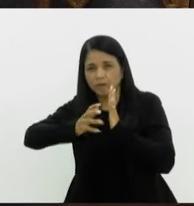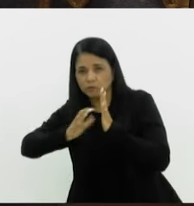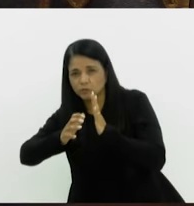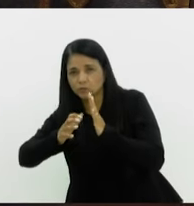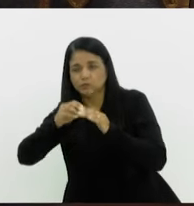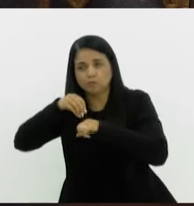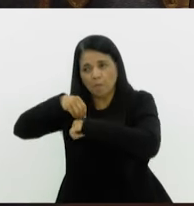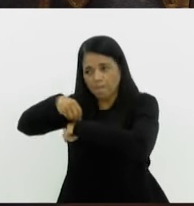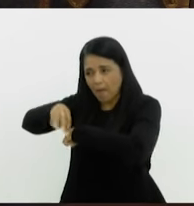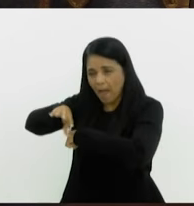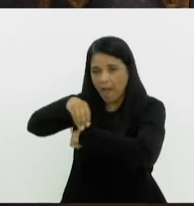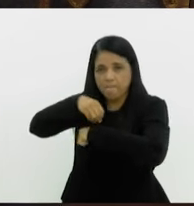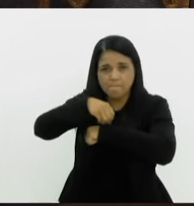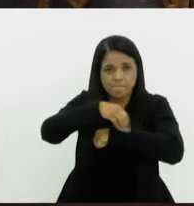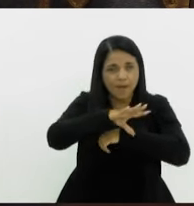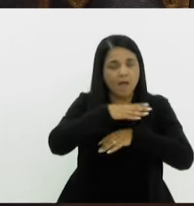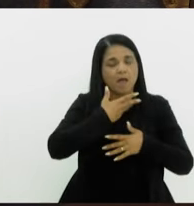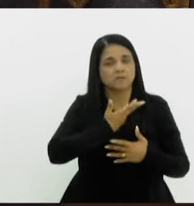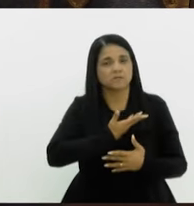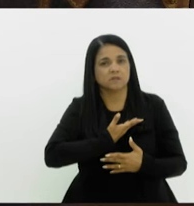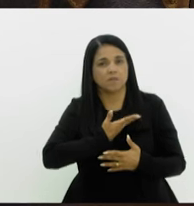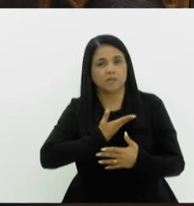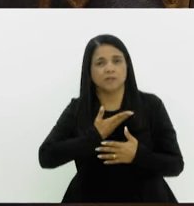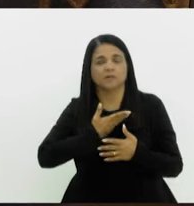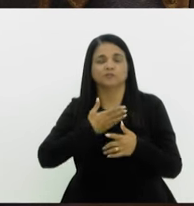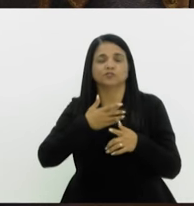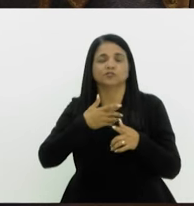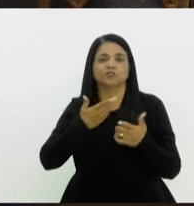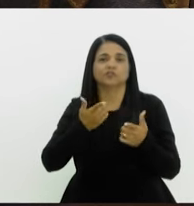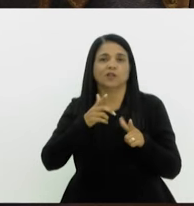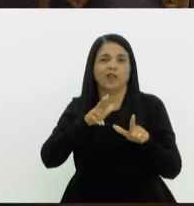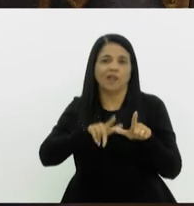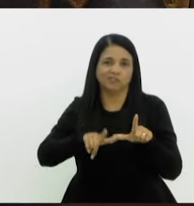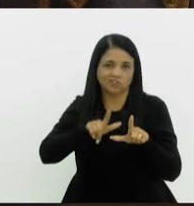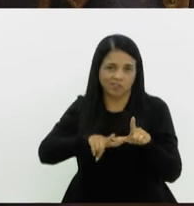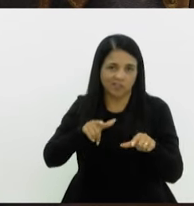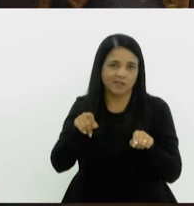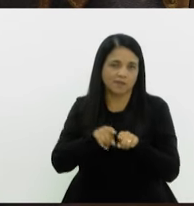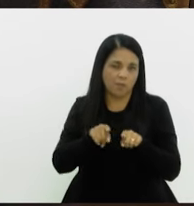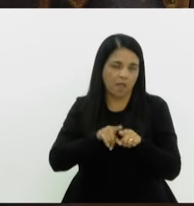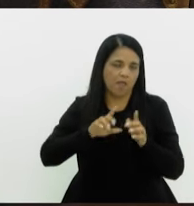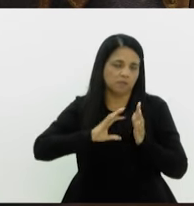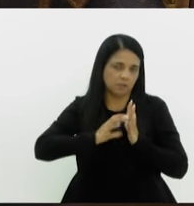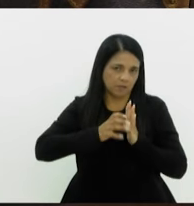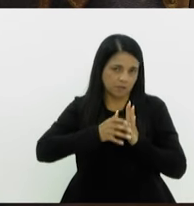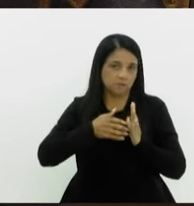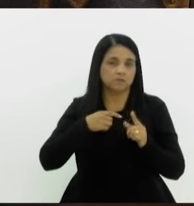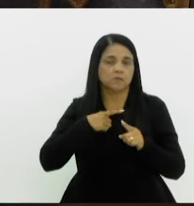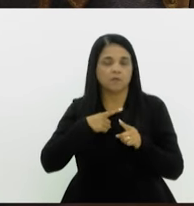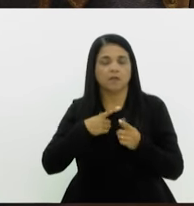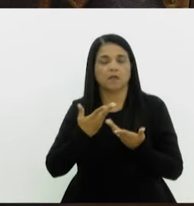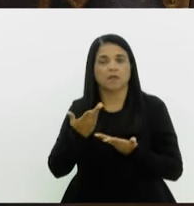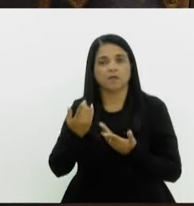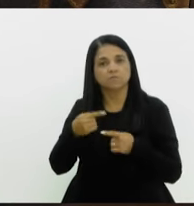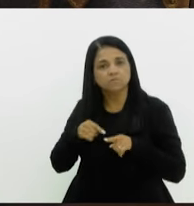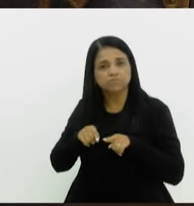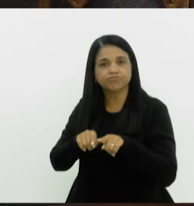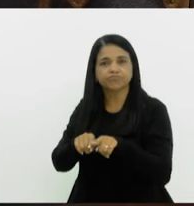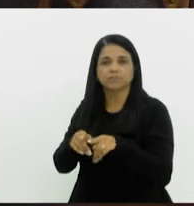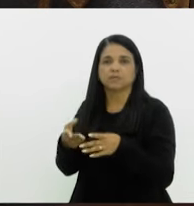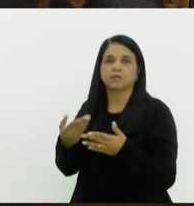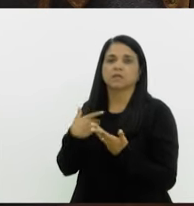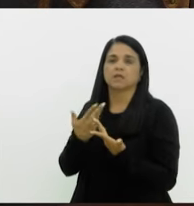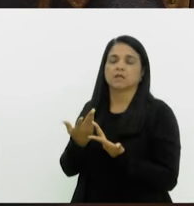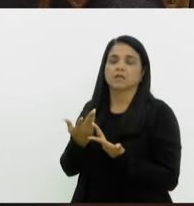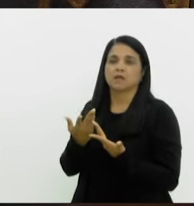colegas de legenda levem Tragam os Tragam os seus pares também quando tiverem